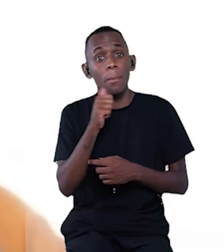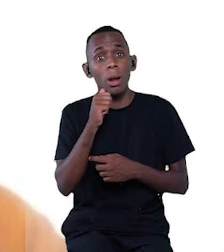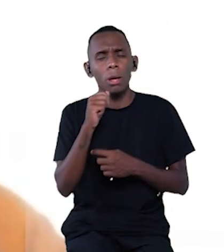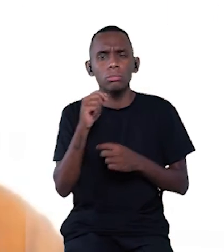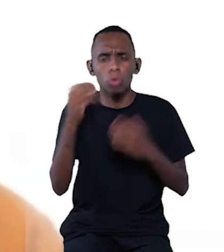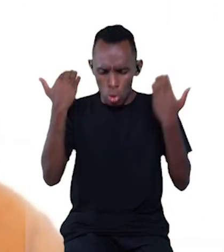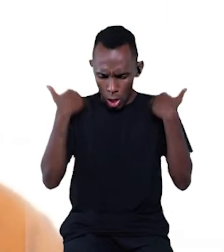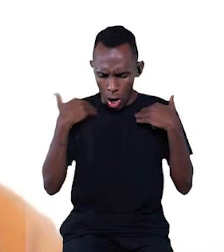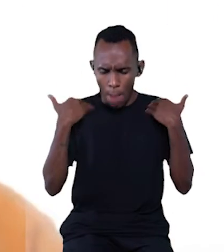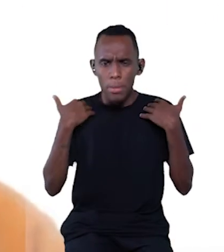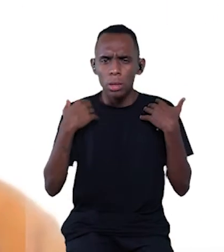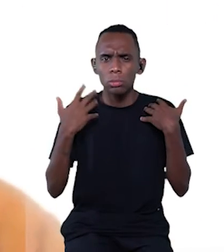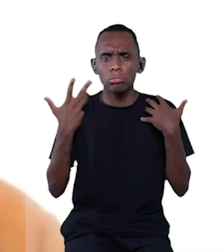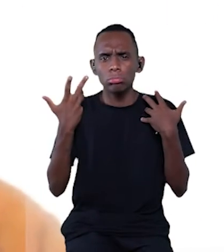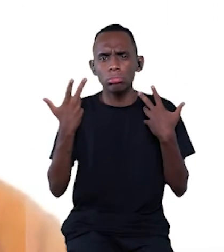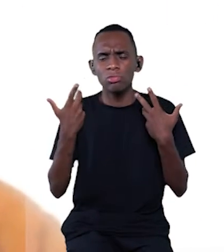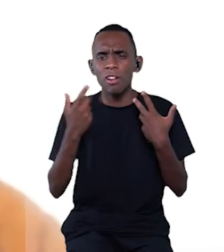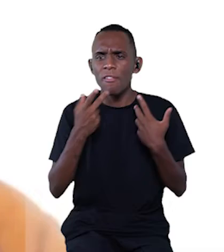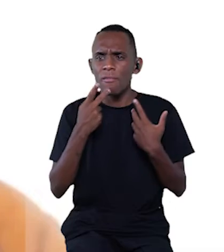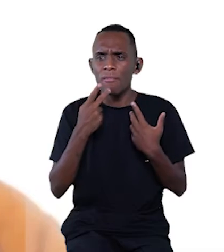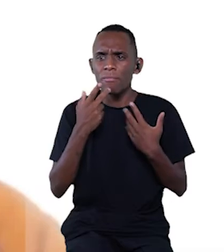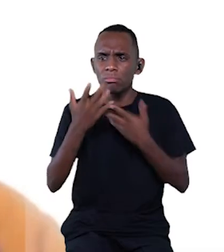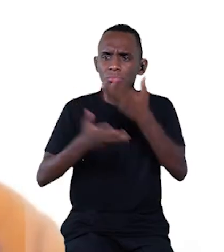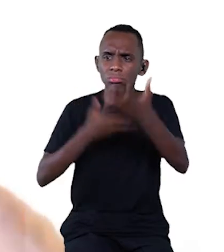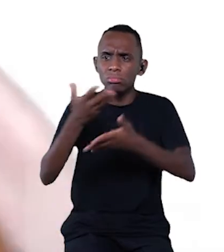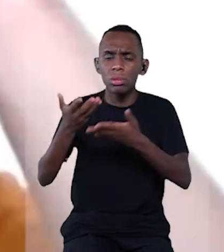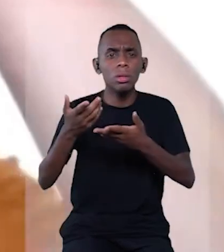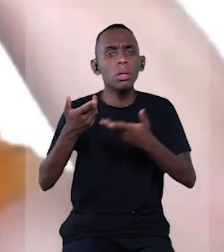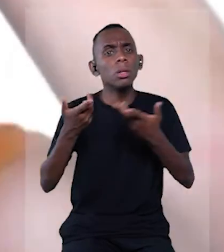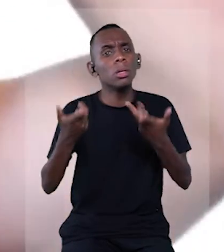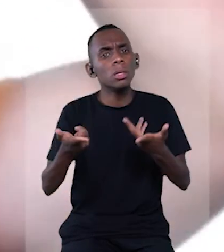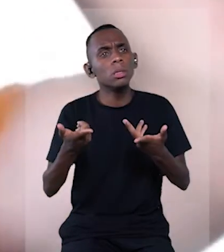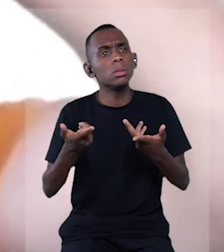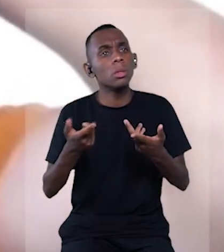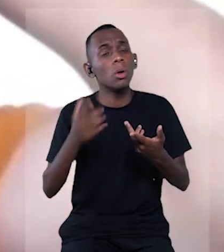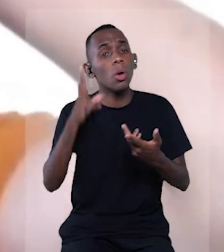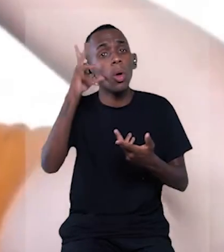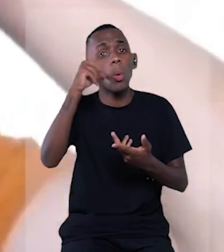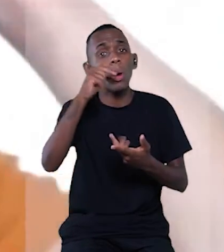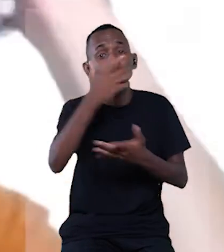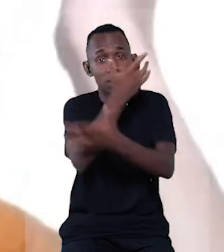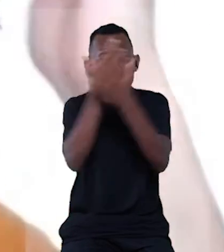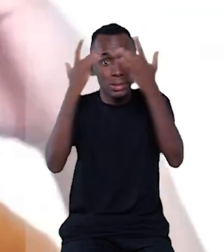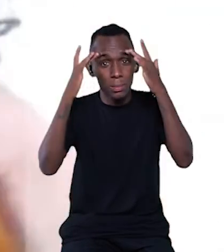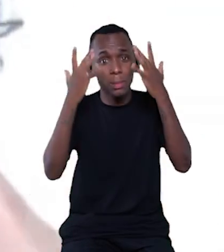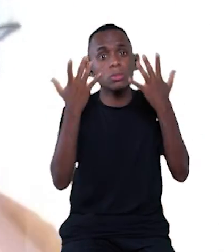né, do meu cabelo, e, e é isso. Eu acho que